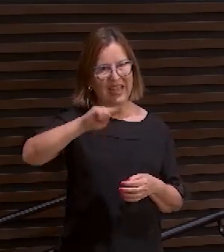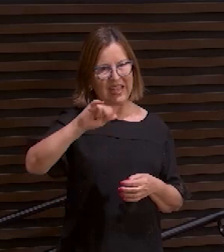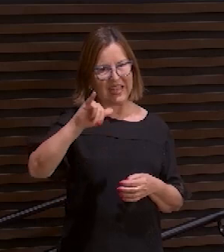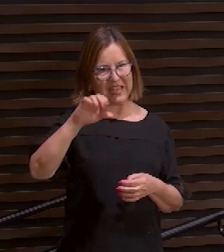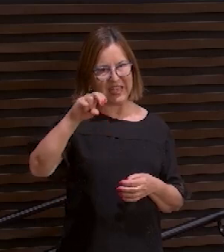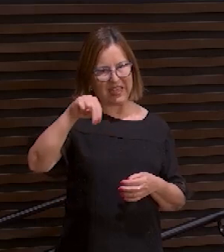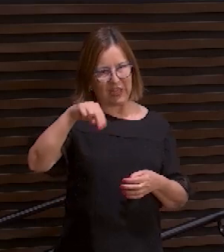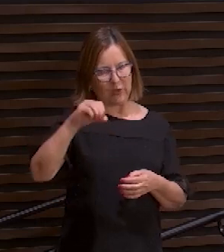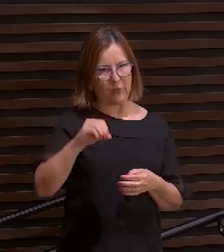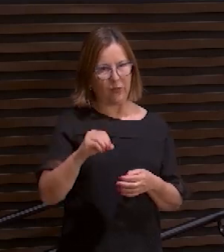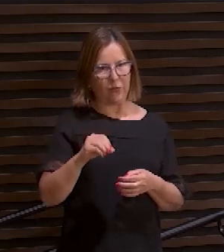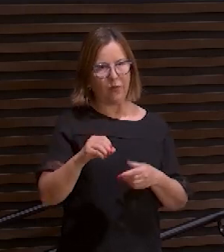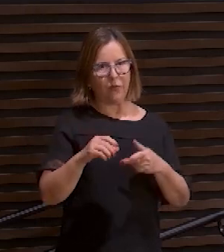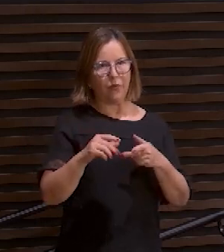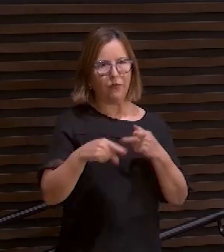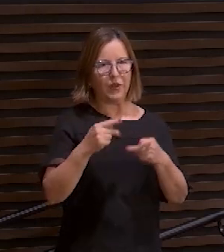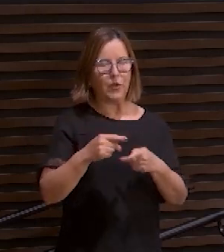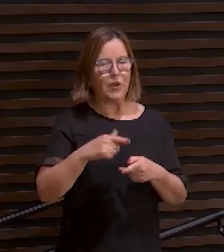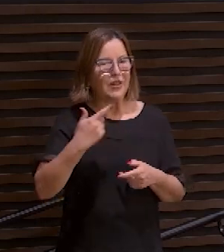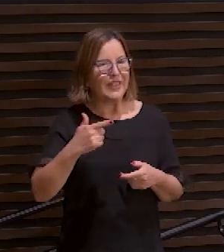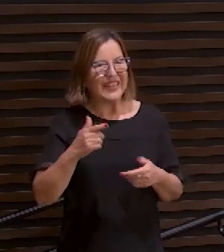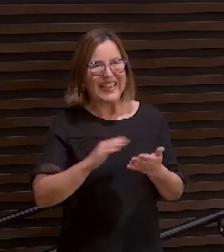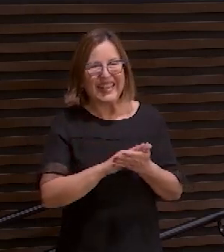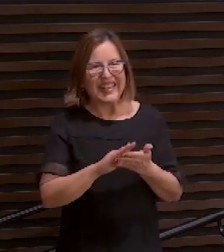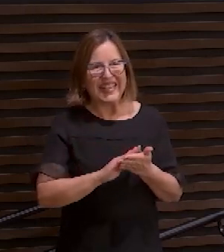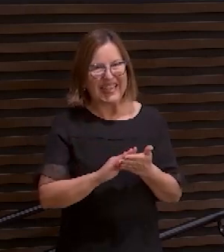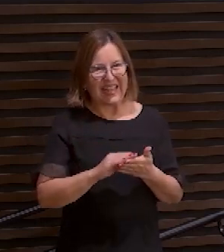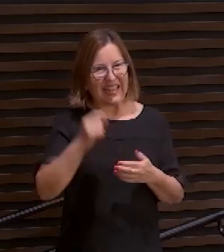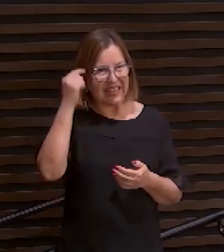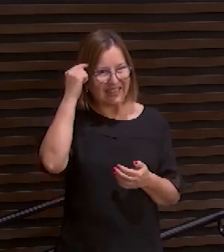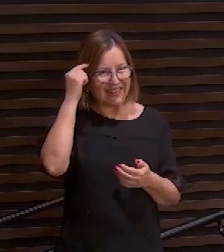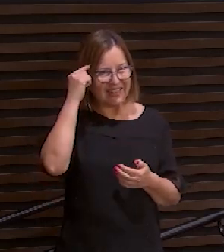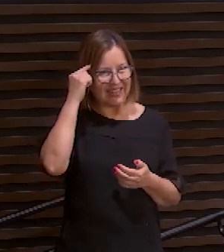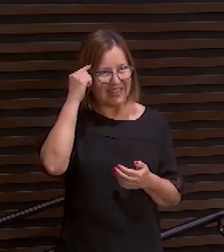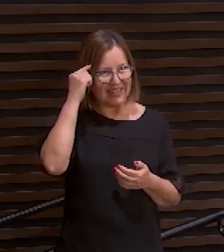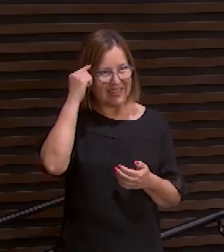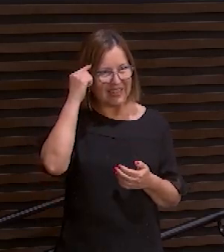que não tenha passado primeiro pelos sentidos.